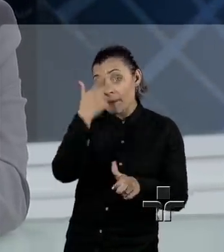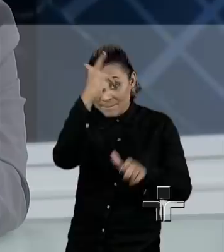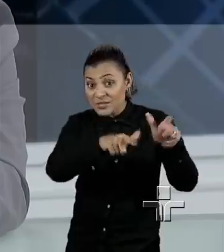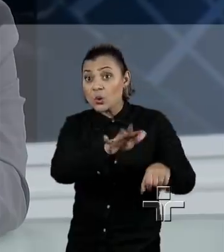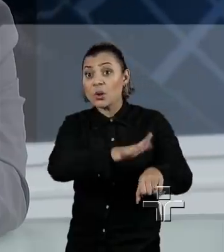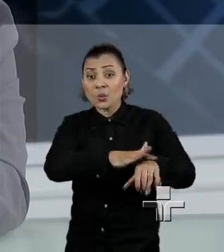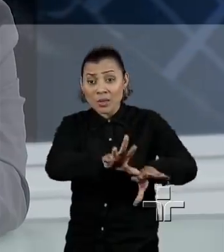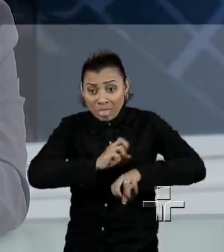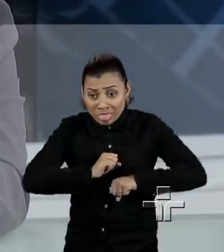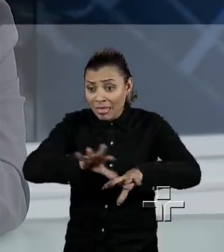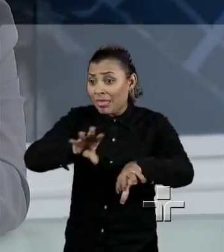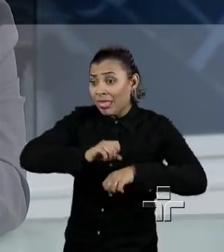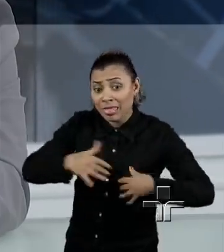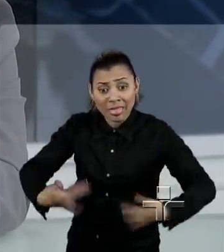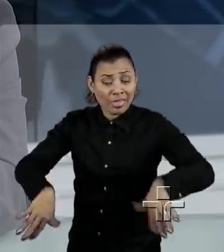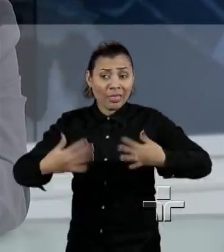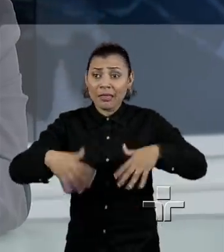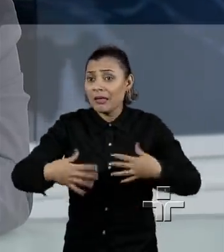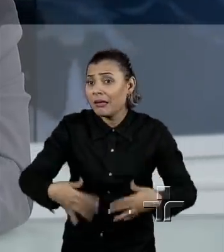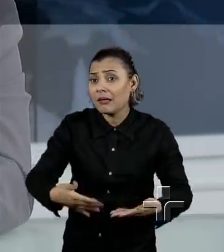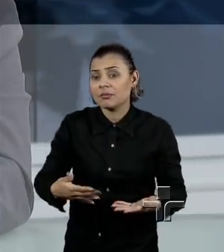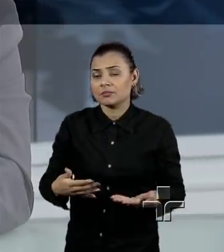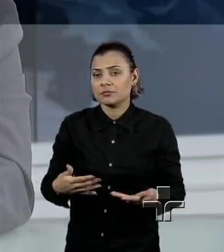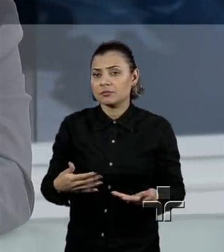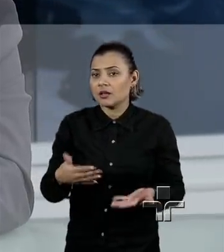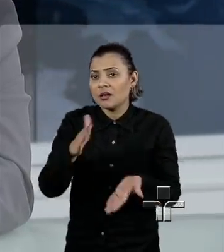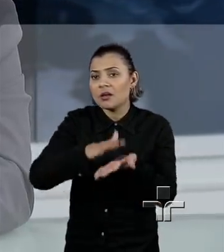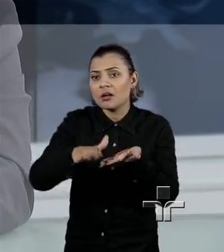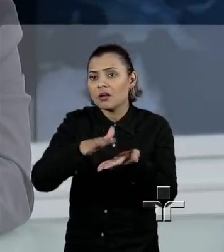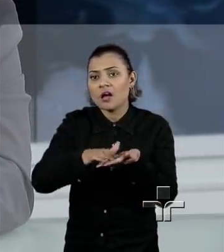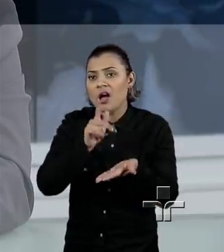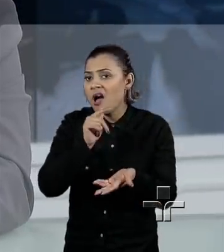gente perde água, mais a gente